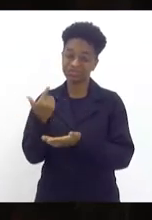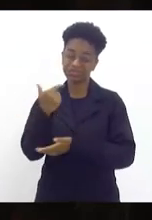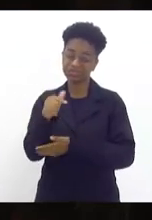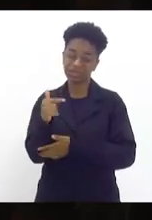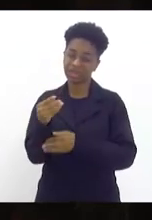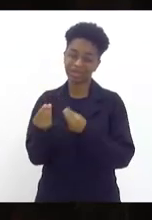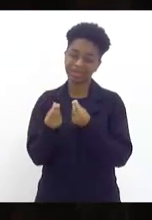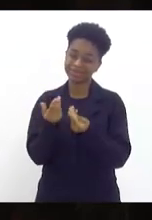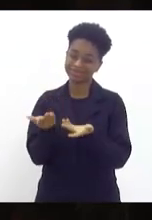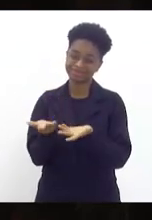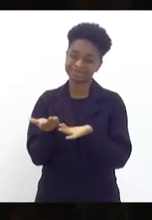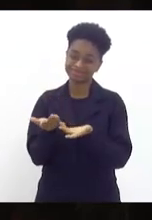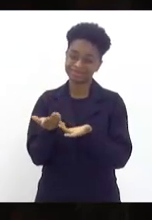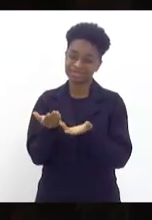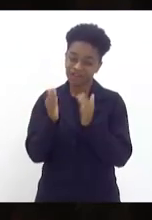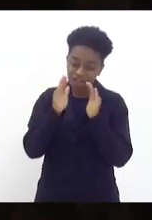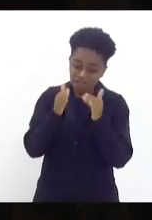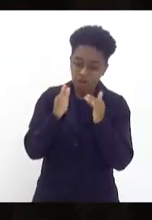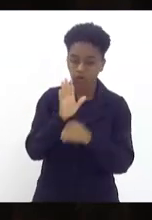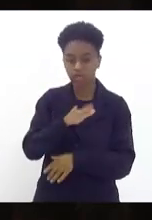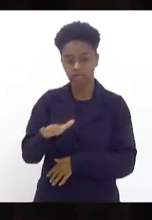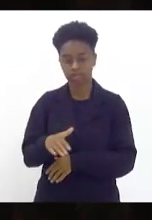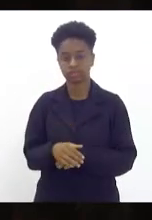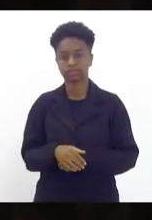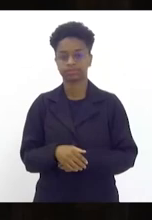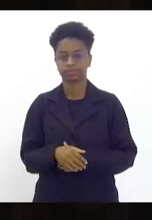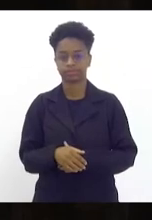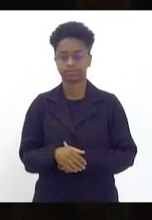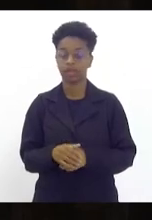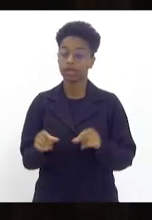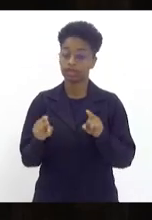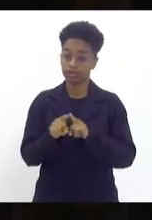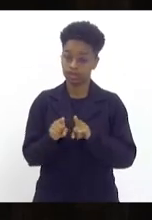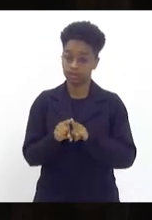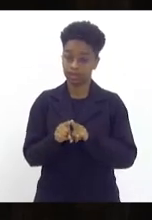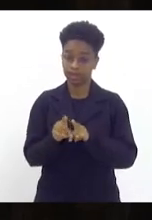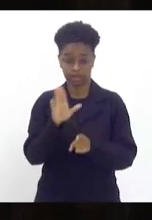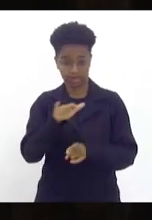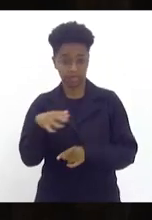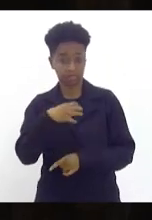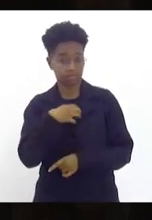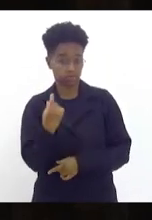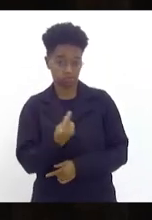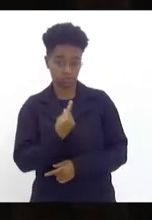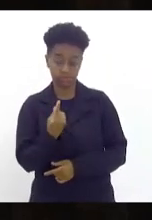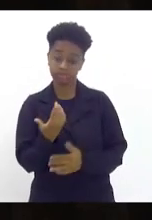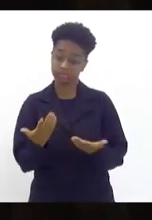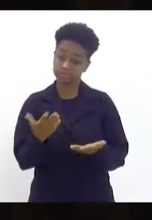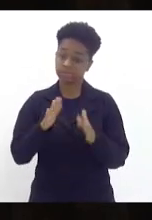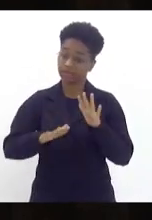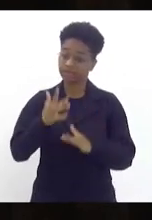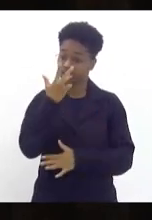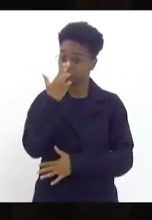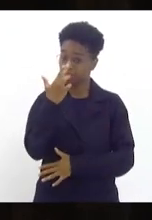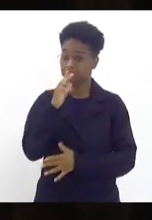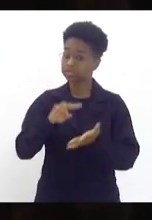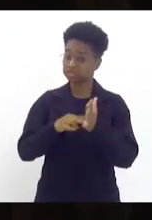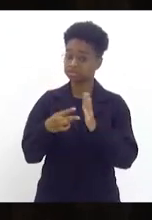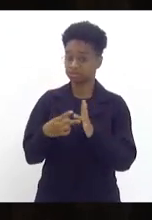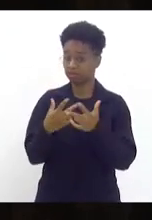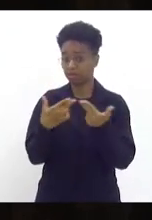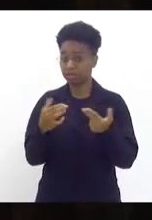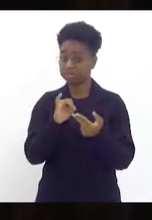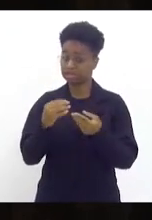não estão muito aí com as crianças. Por outro lado, elas se sentem solitárias, então, às vezes, parece que significa algo o